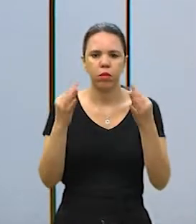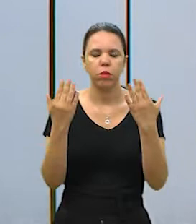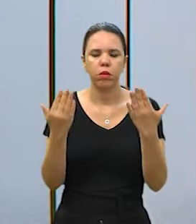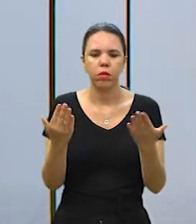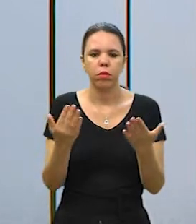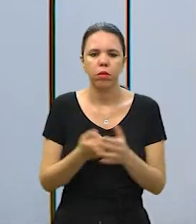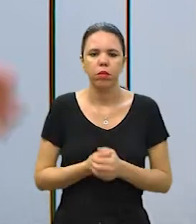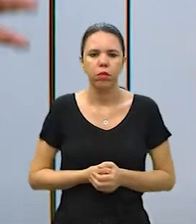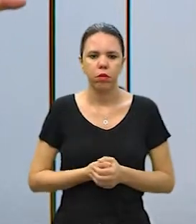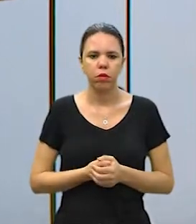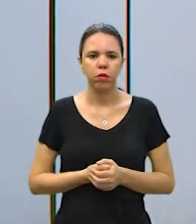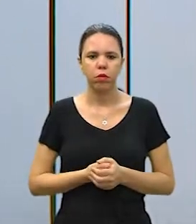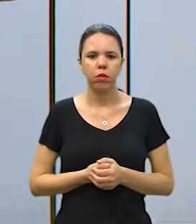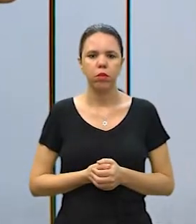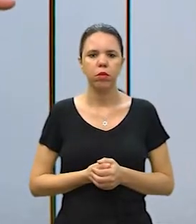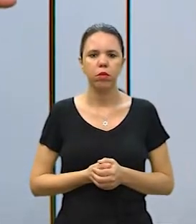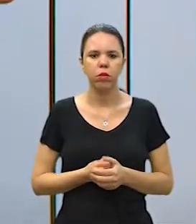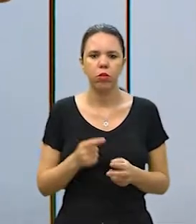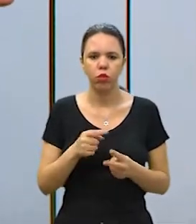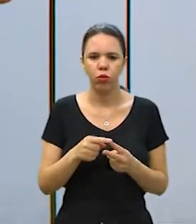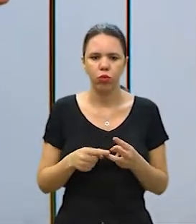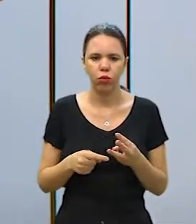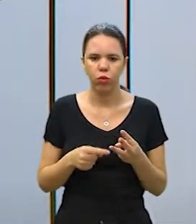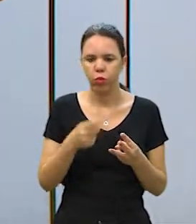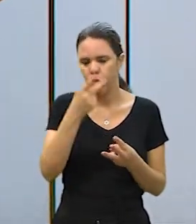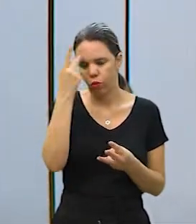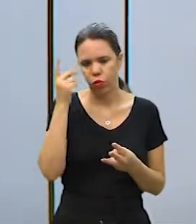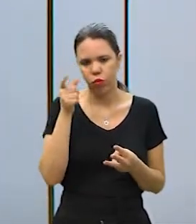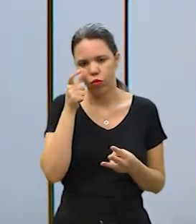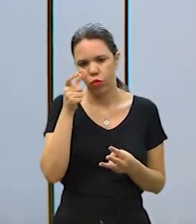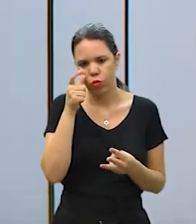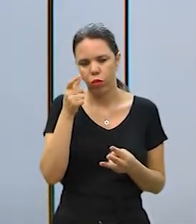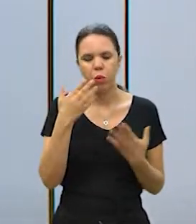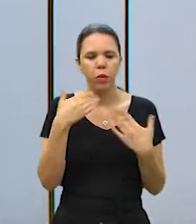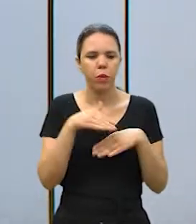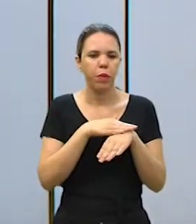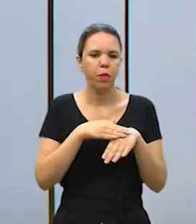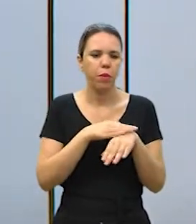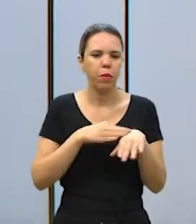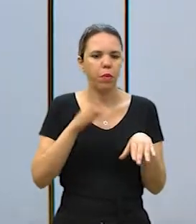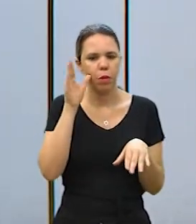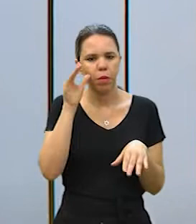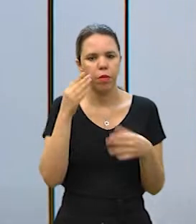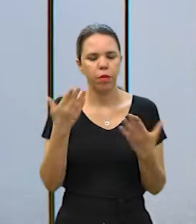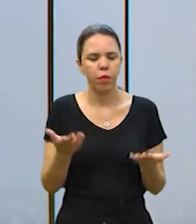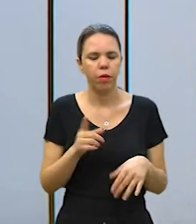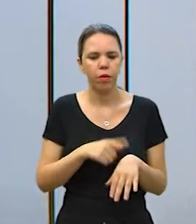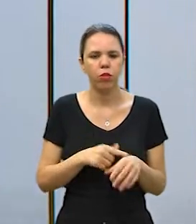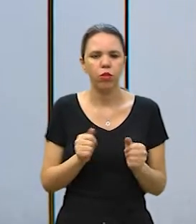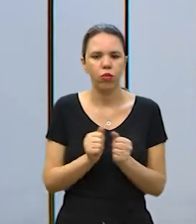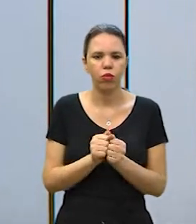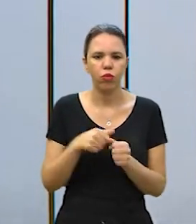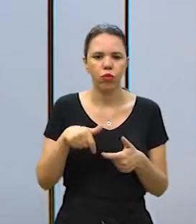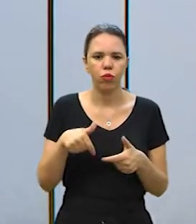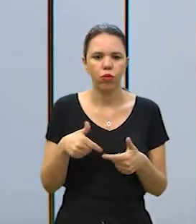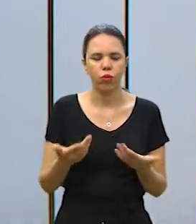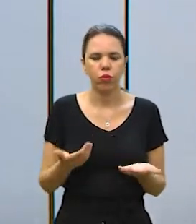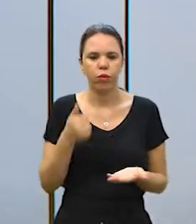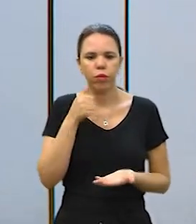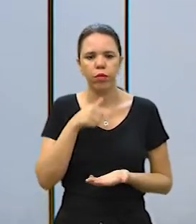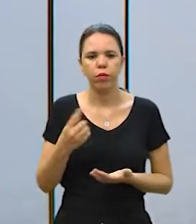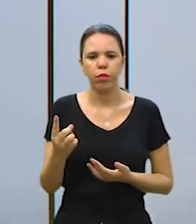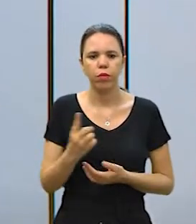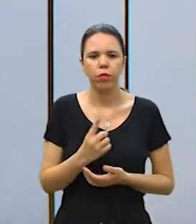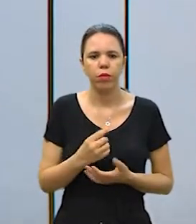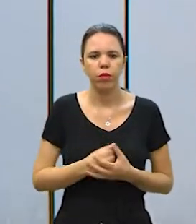frente, eu e mais umas 2, 3 pessoas que íamos até ela, perguntava, fazia coisa. A hora que juntava fazer trabalho, dessas meninas